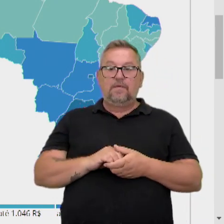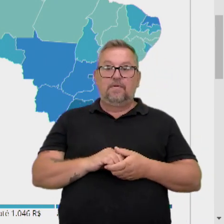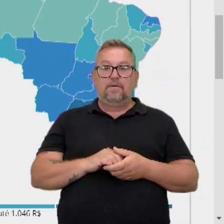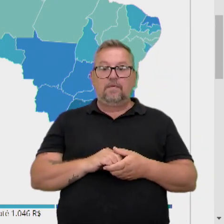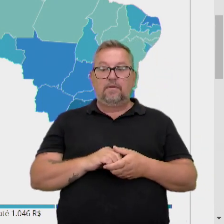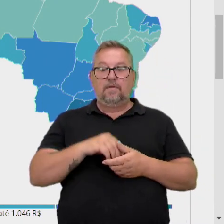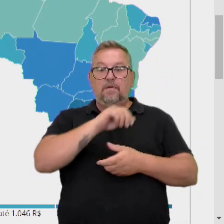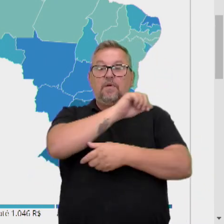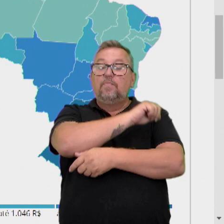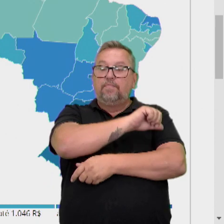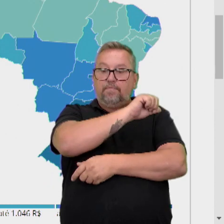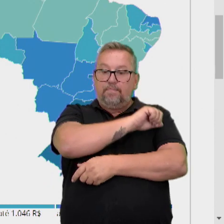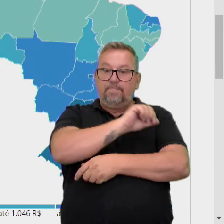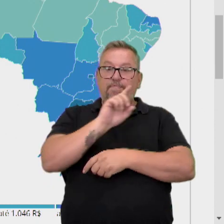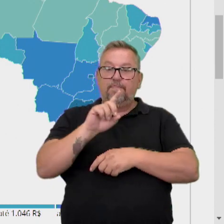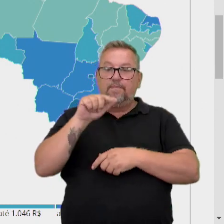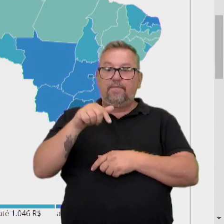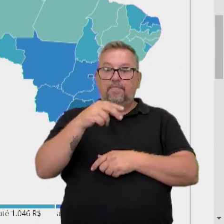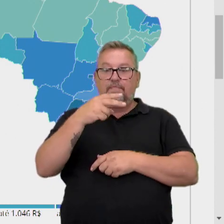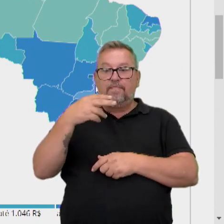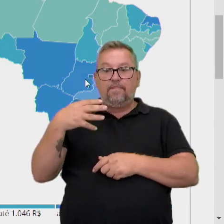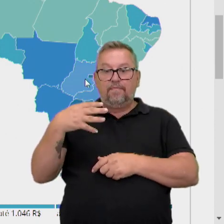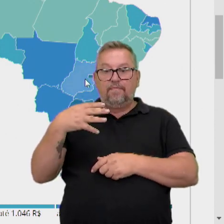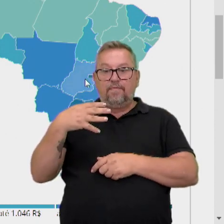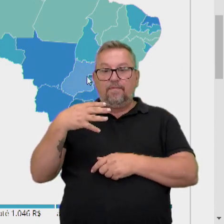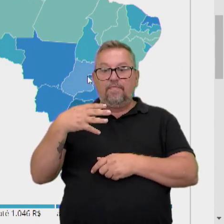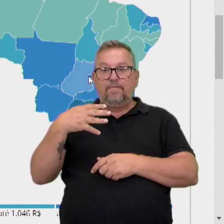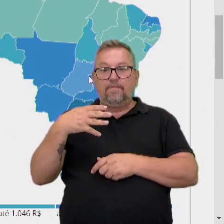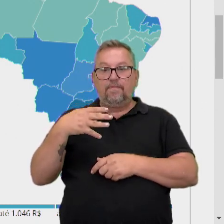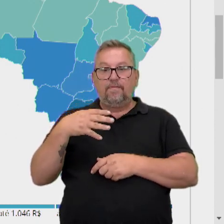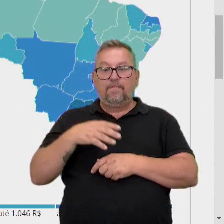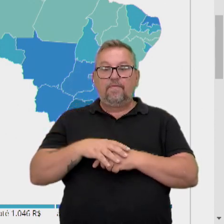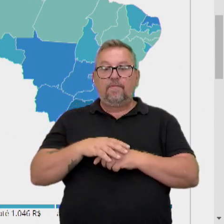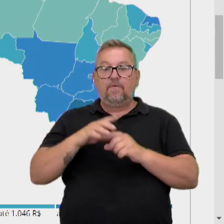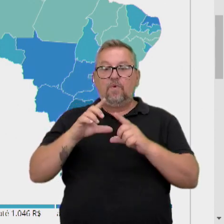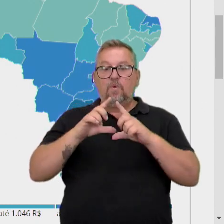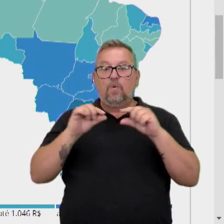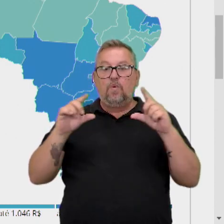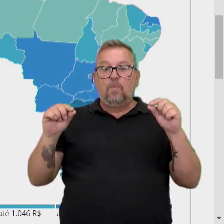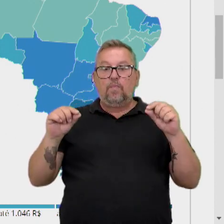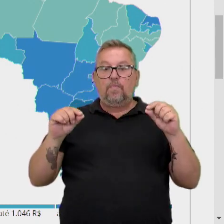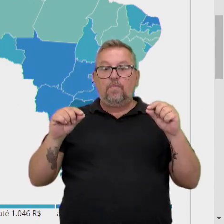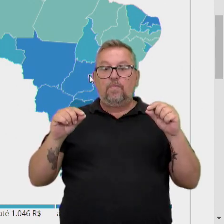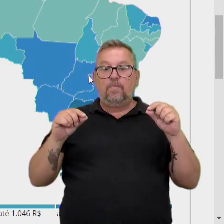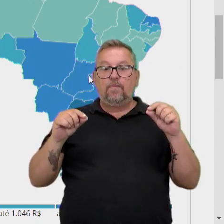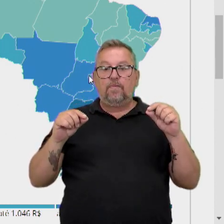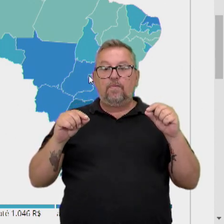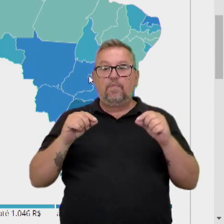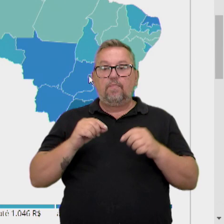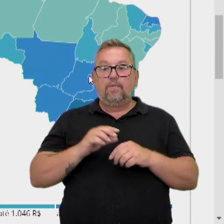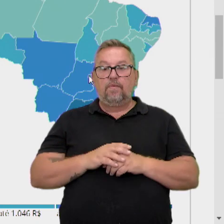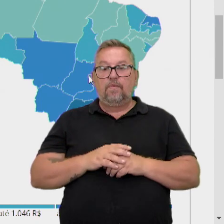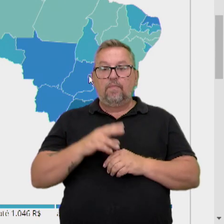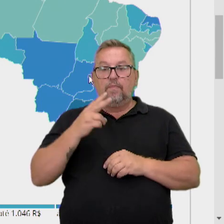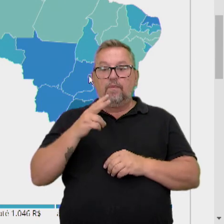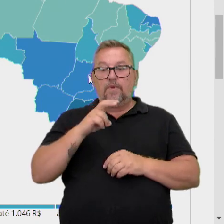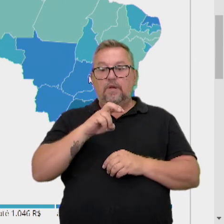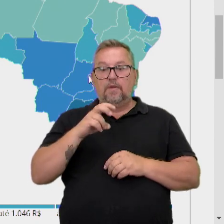Rio de Janeiro 1.724, o mais próximo é o Distrito Federal, né, que ele aparece aí como